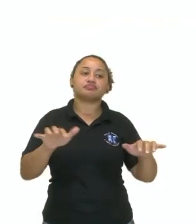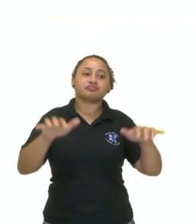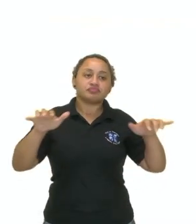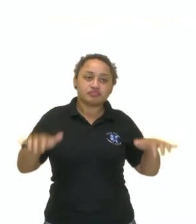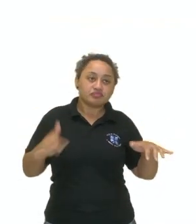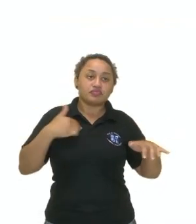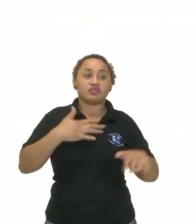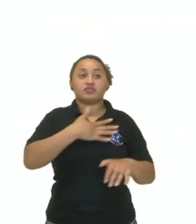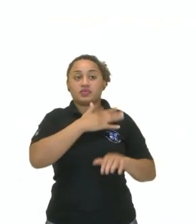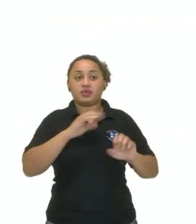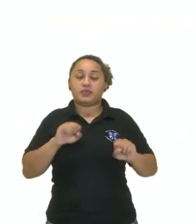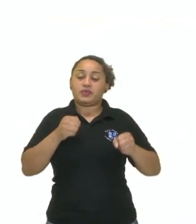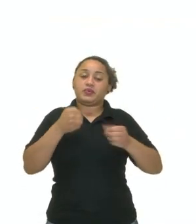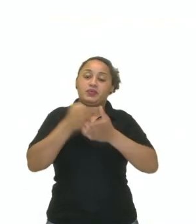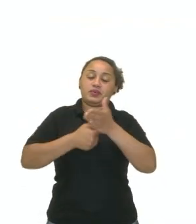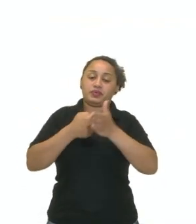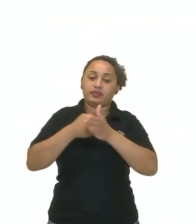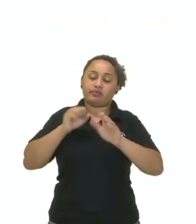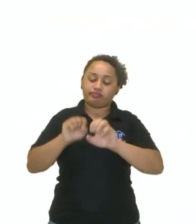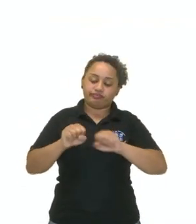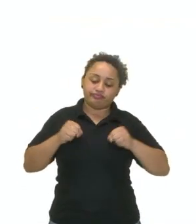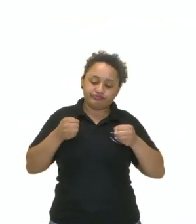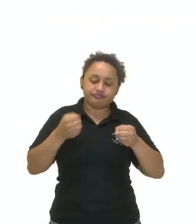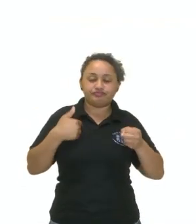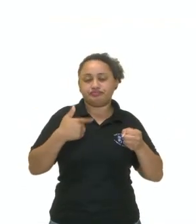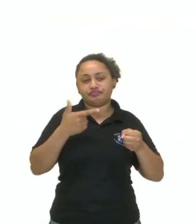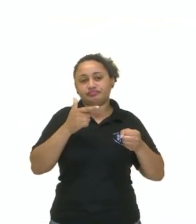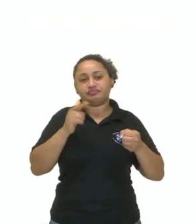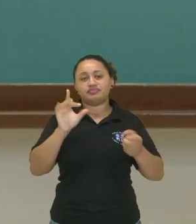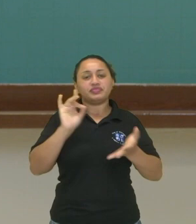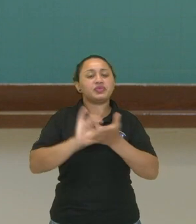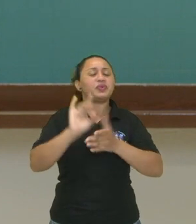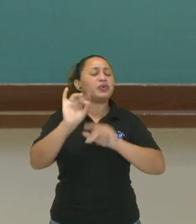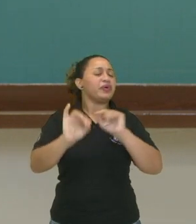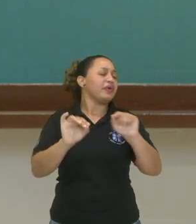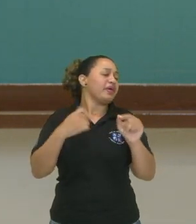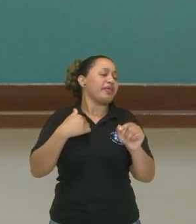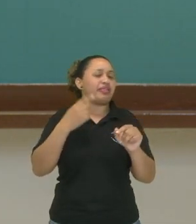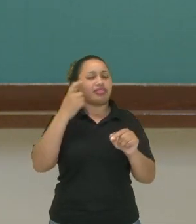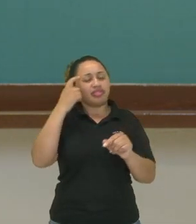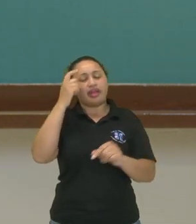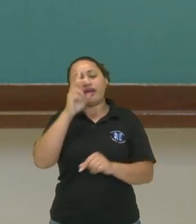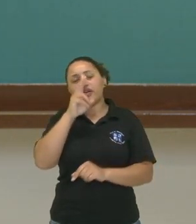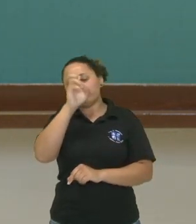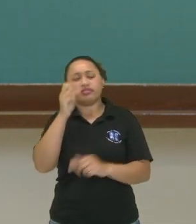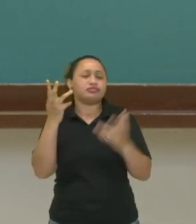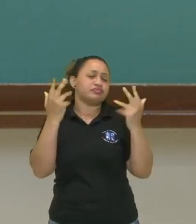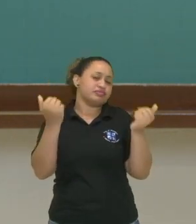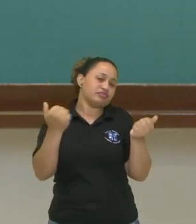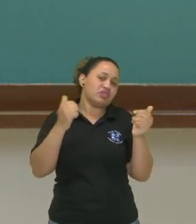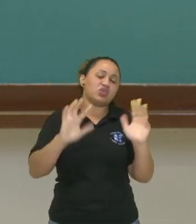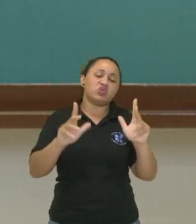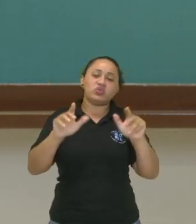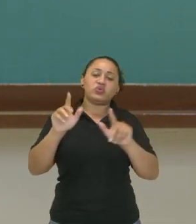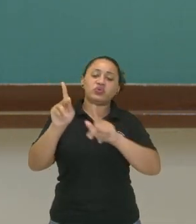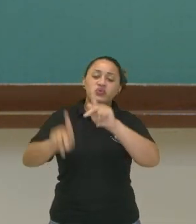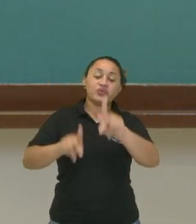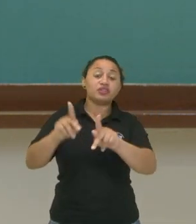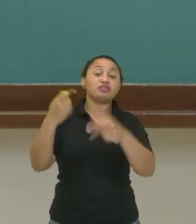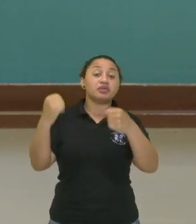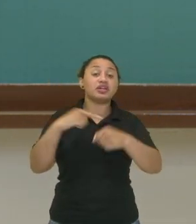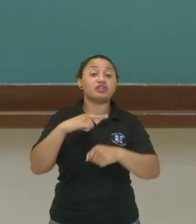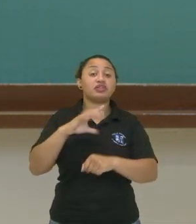para se defender. Então, a origem da ideia da força, gente, é muito comum. Todas as civilizações precisam ter a sua